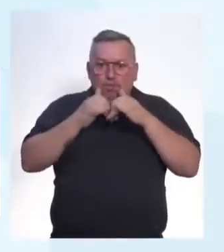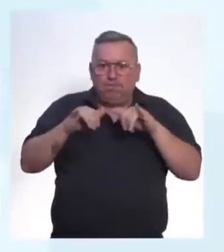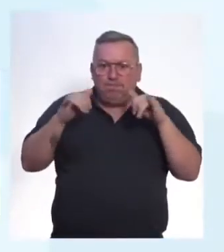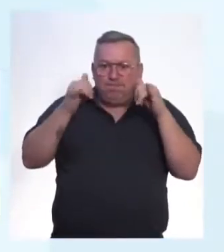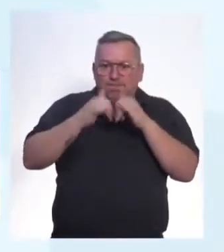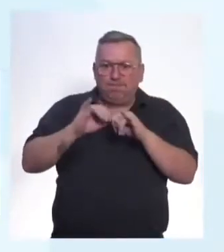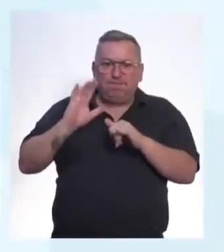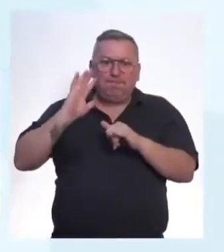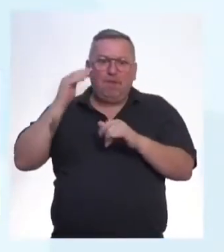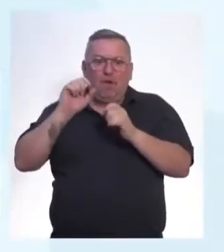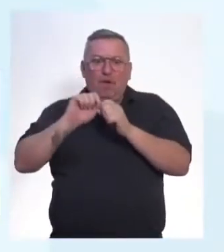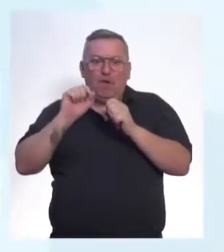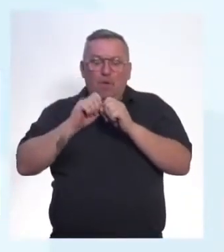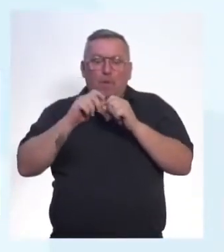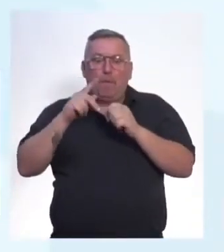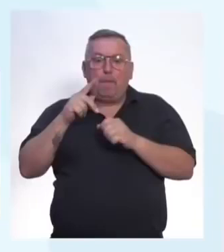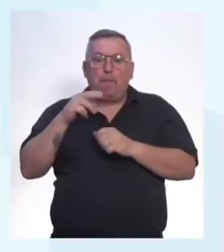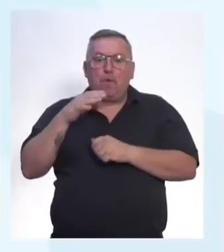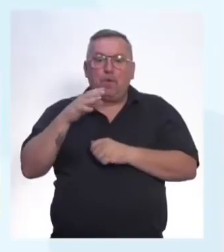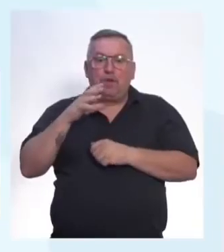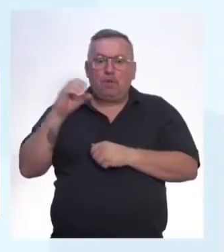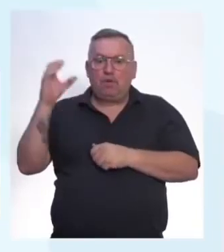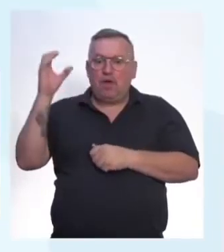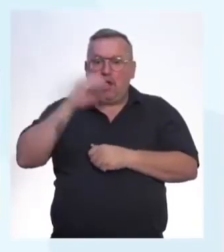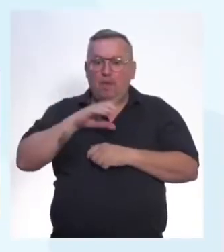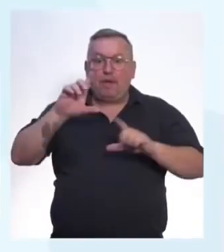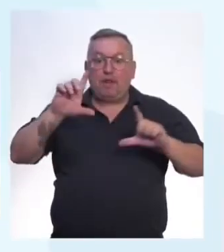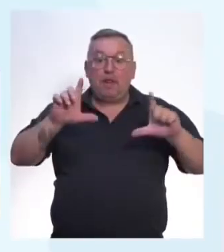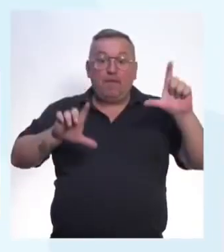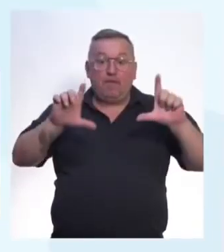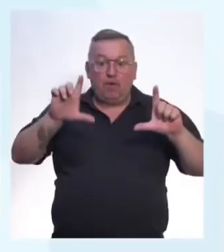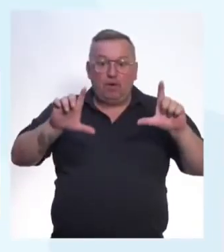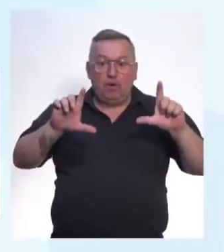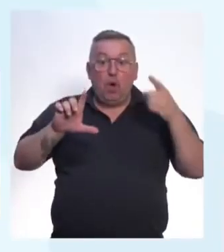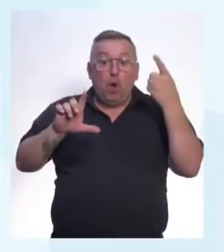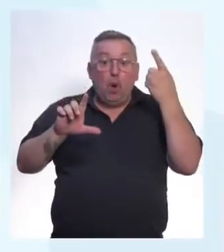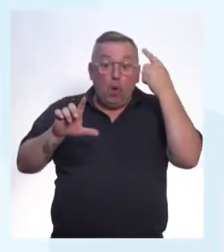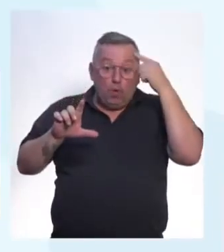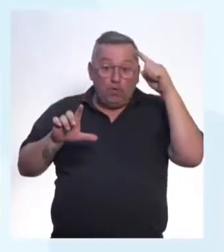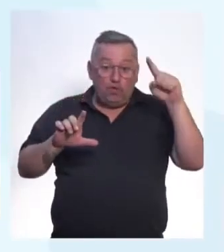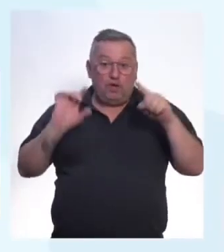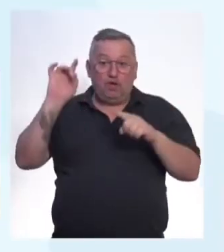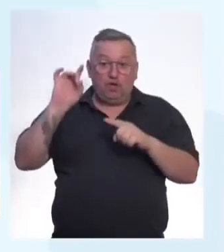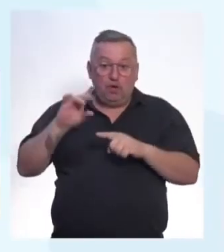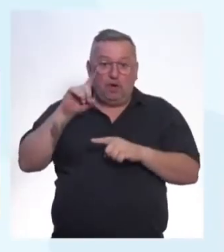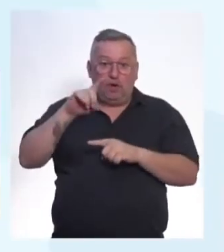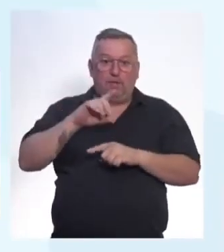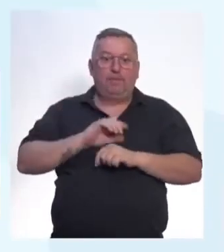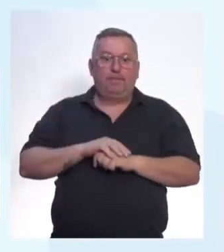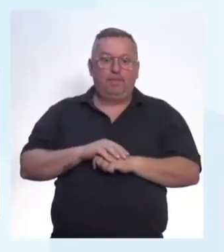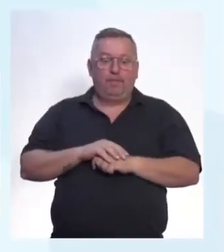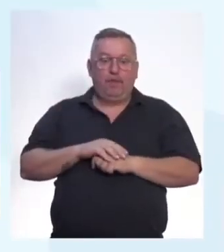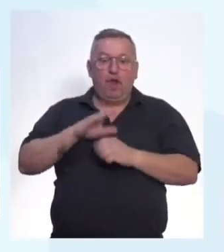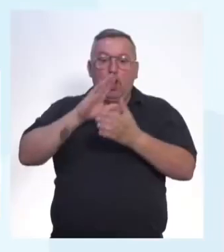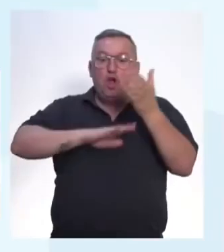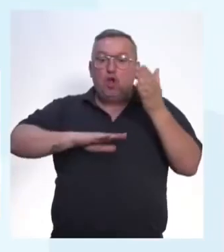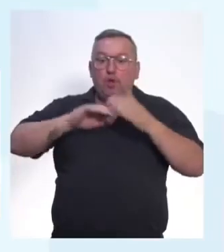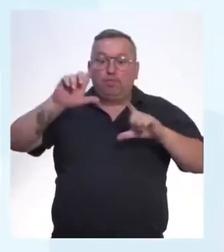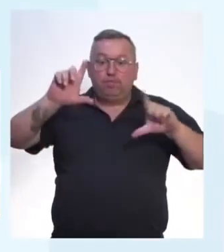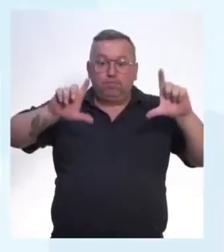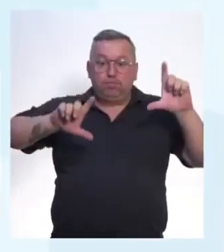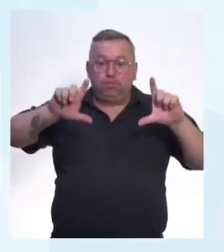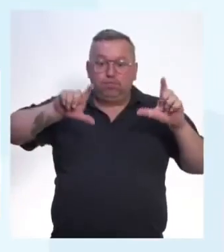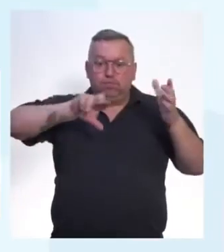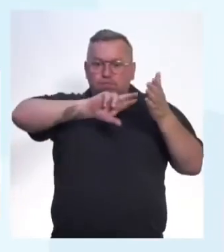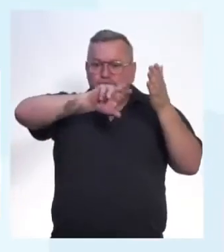eletrônicos resolveu fazer uma mega promoção relâmpago de televisores. Apenas por um dia, essa promoção. Todas as